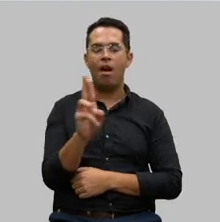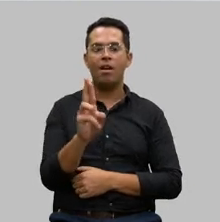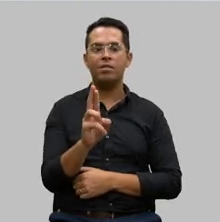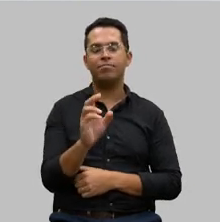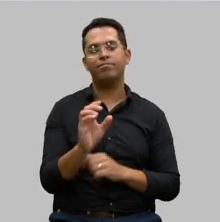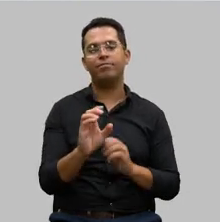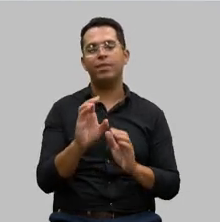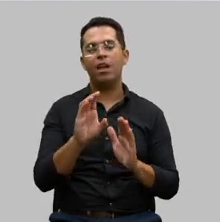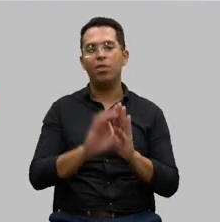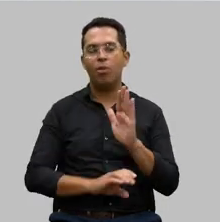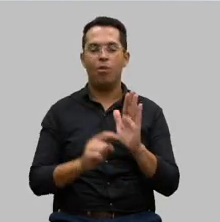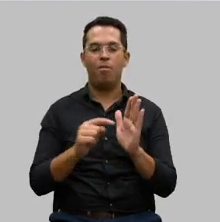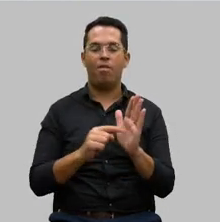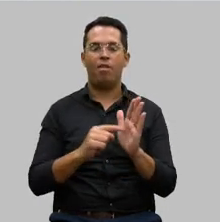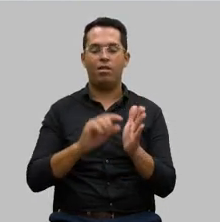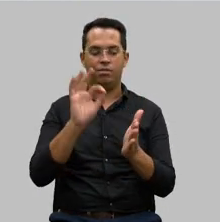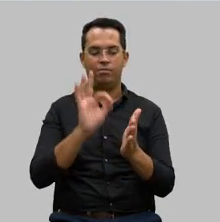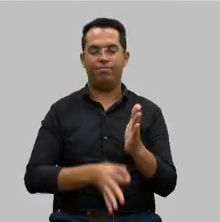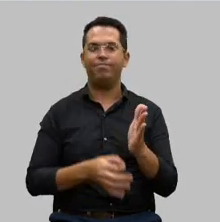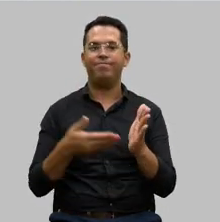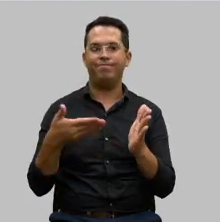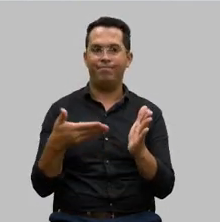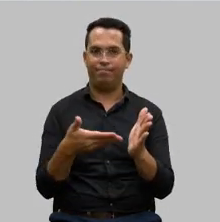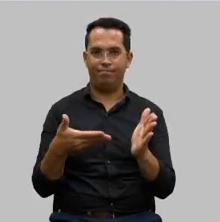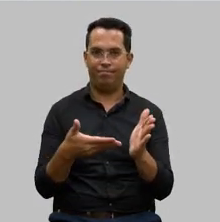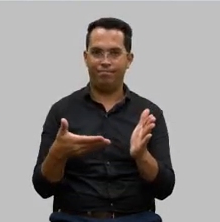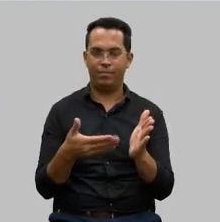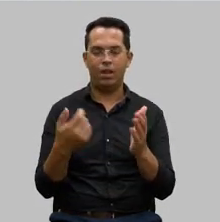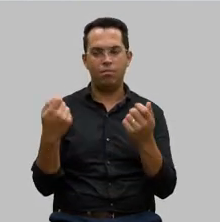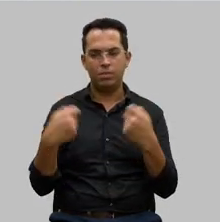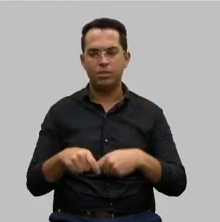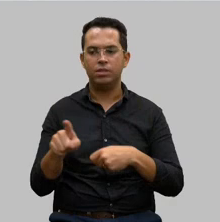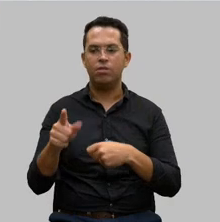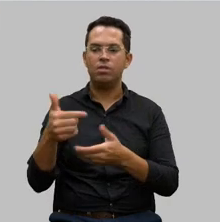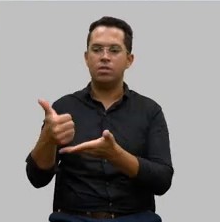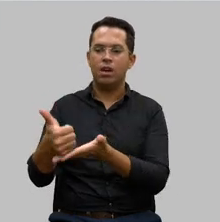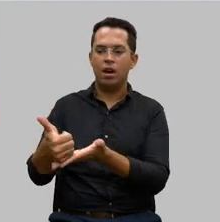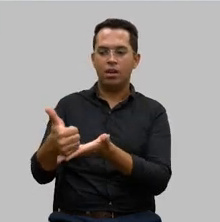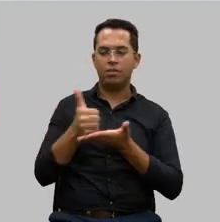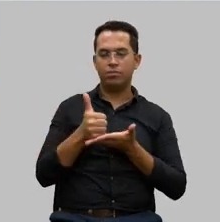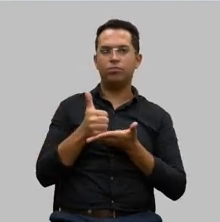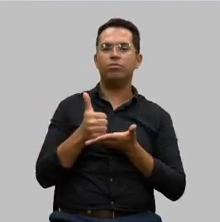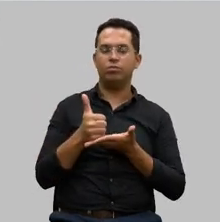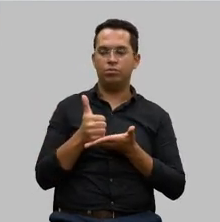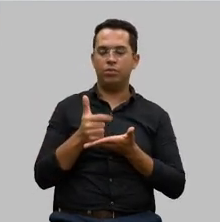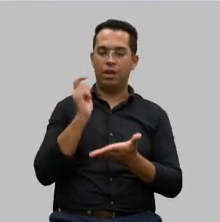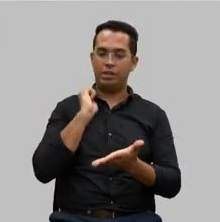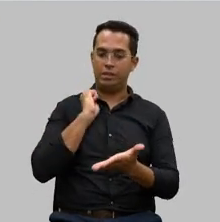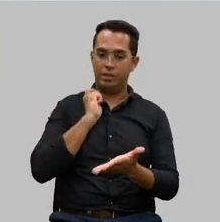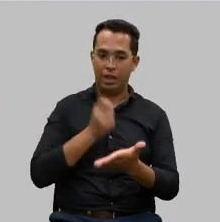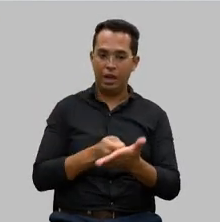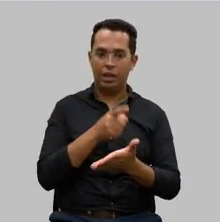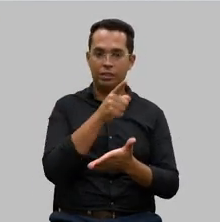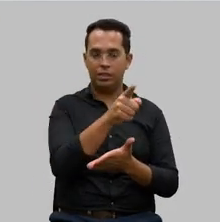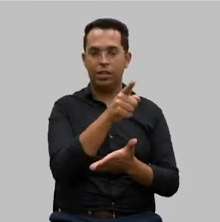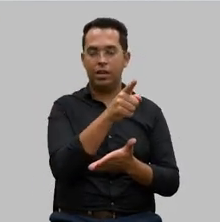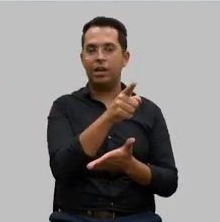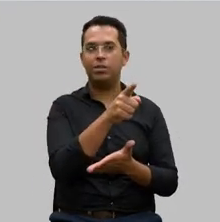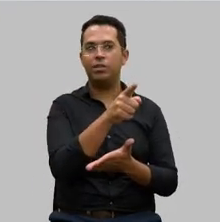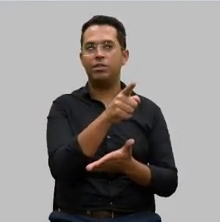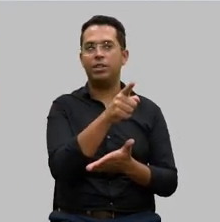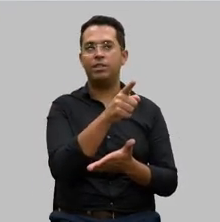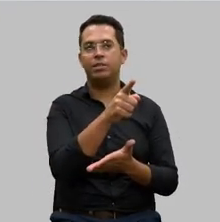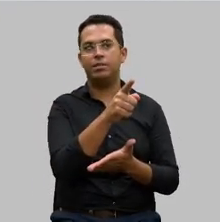então nós precisamos que vocês nos ajudem que as taxas que a gente tem que pagar no cartório não seja cobrado as